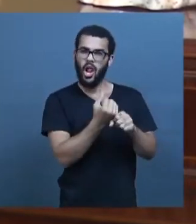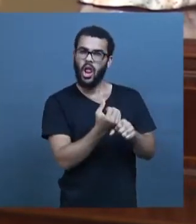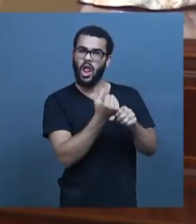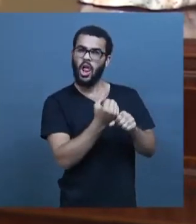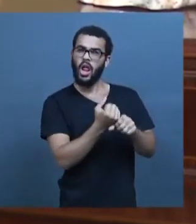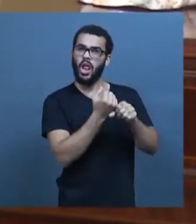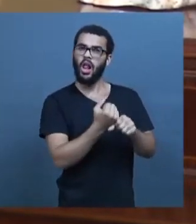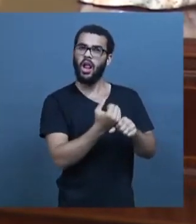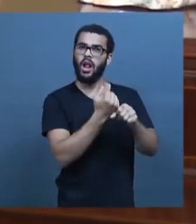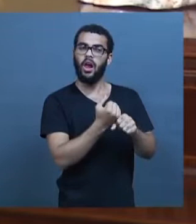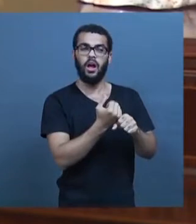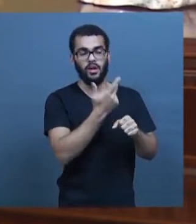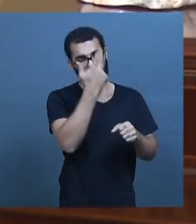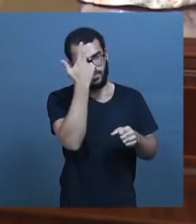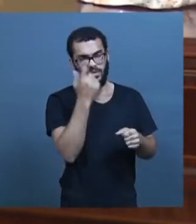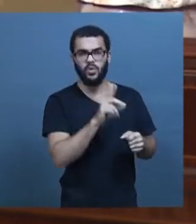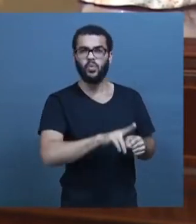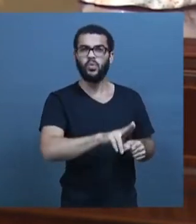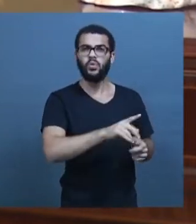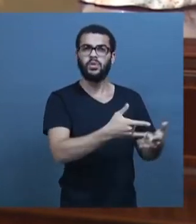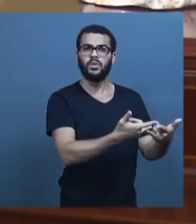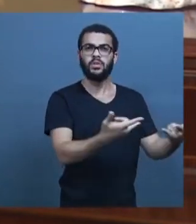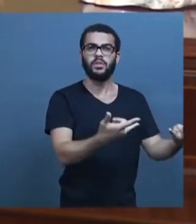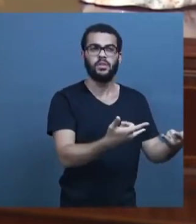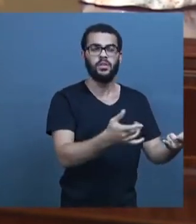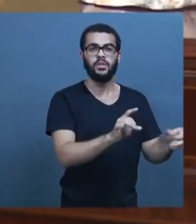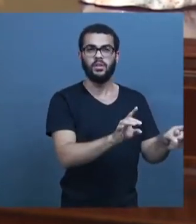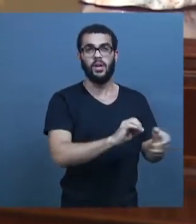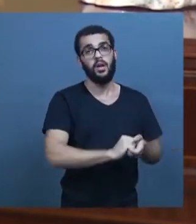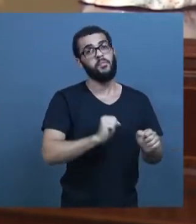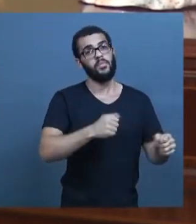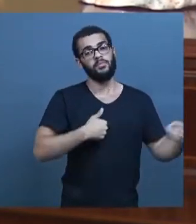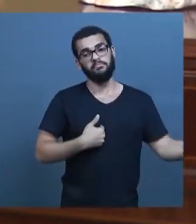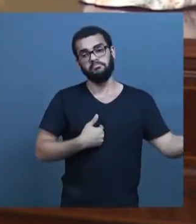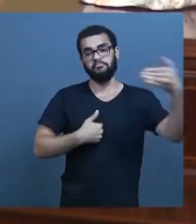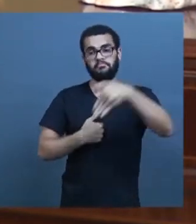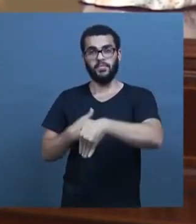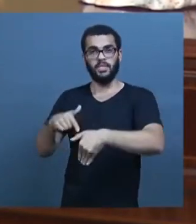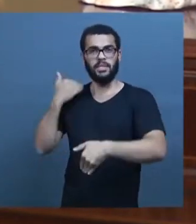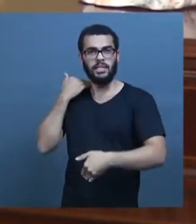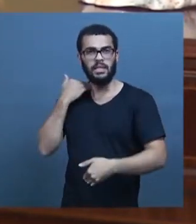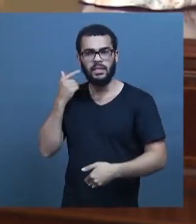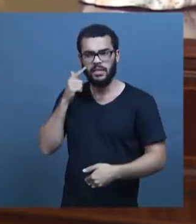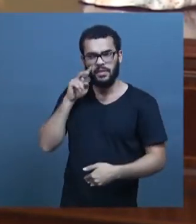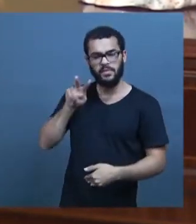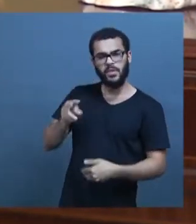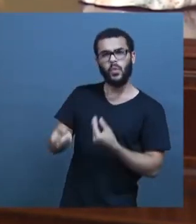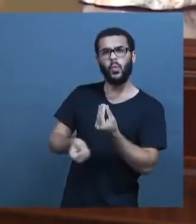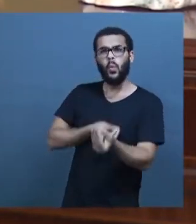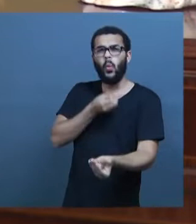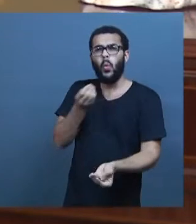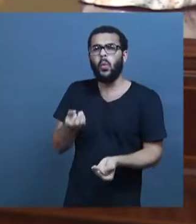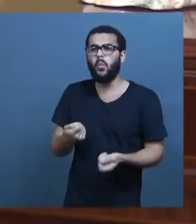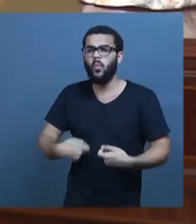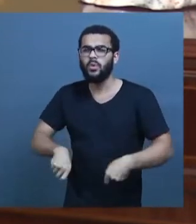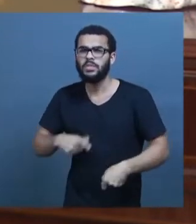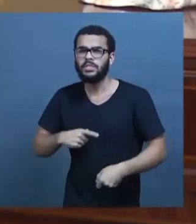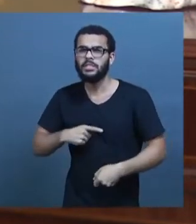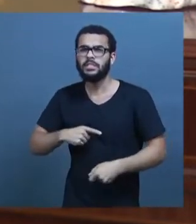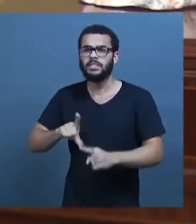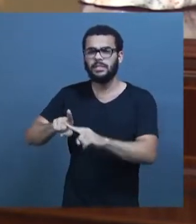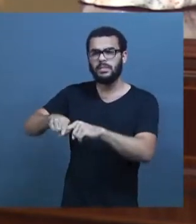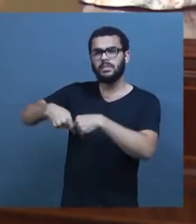sendo utilizado no cheque especial e converse com o banco para transformar isso num outro tipo de crédito previsível,